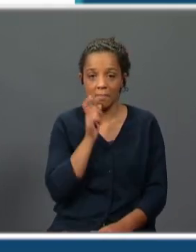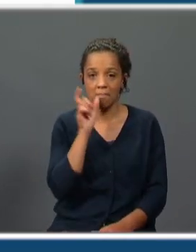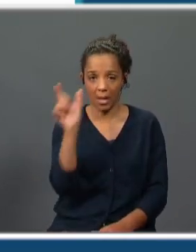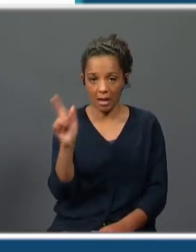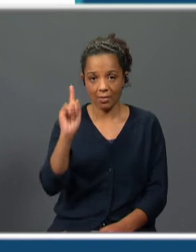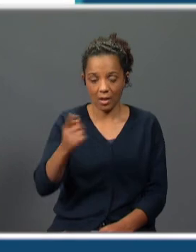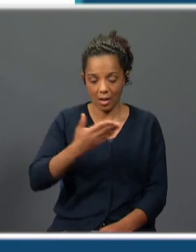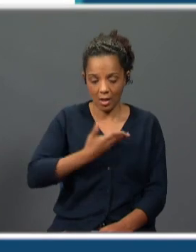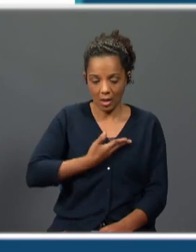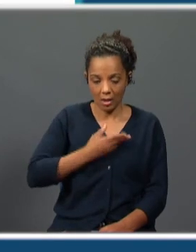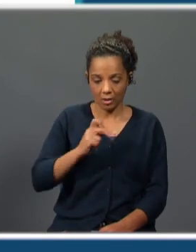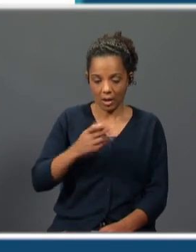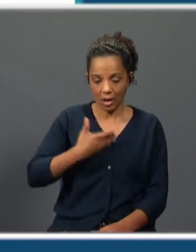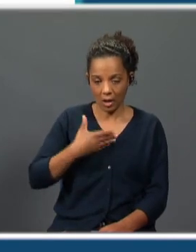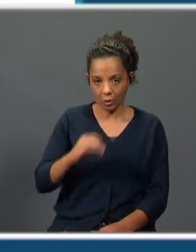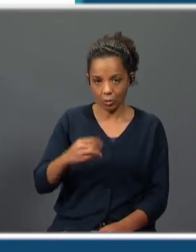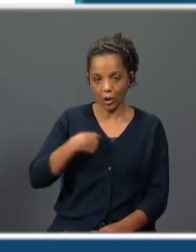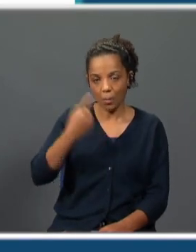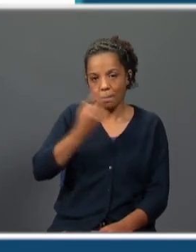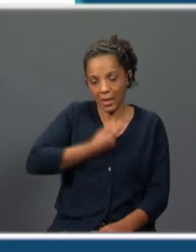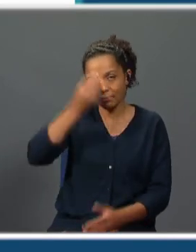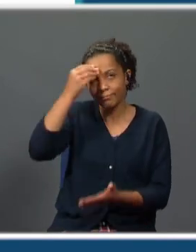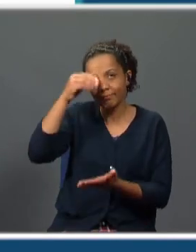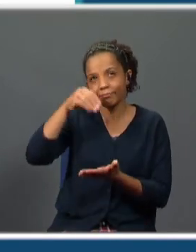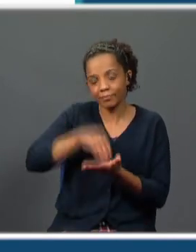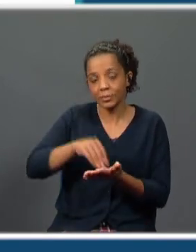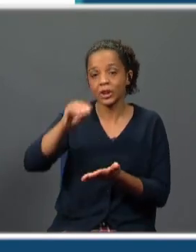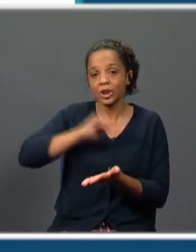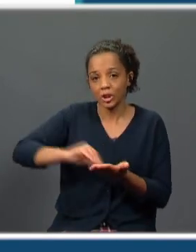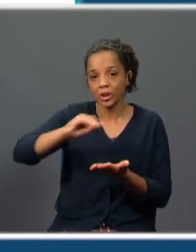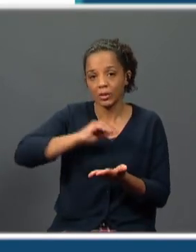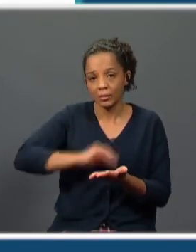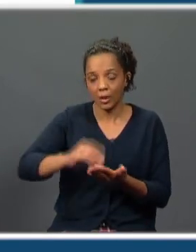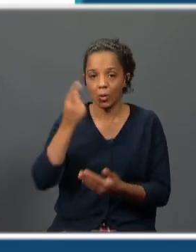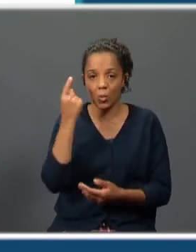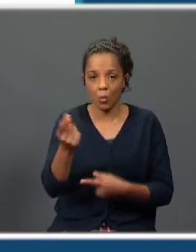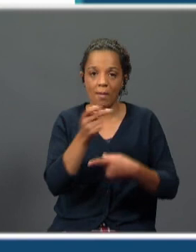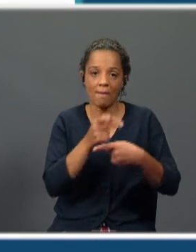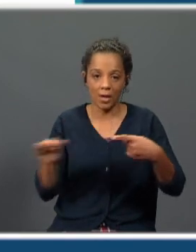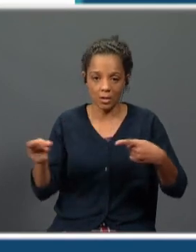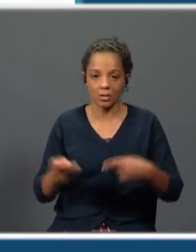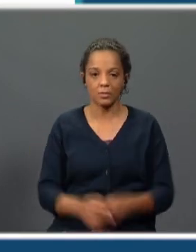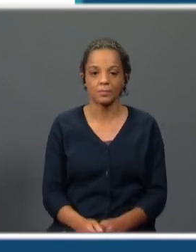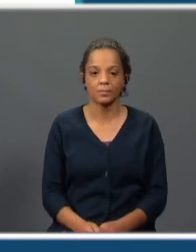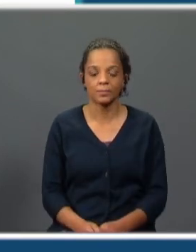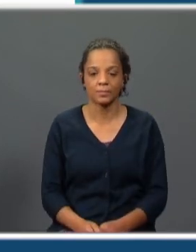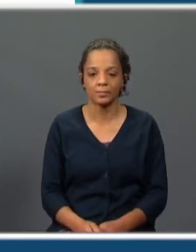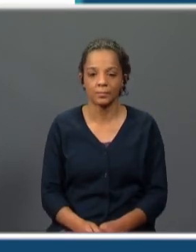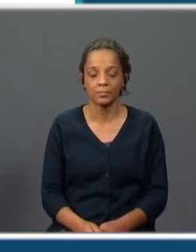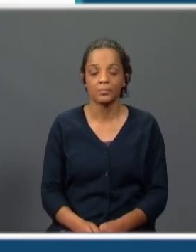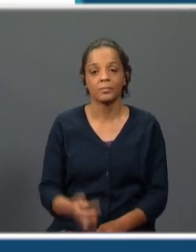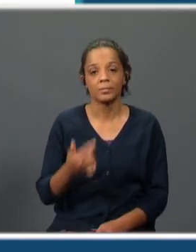é dado e com ela eu iria inventar e escrever uma frase.